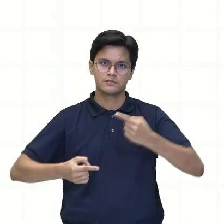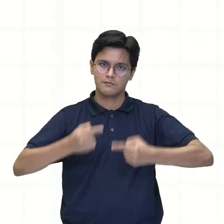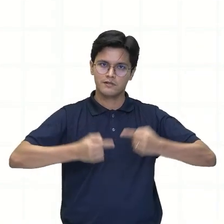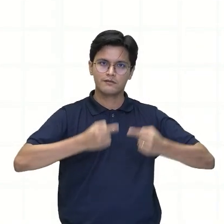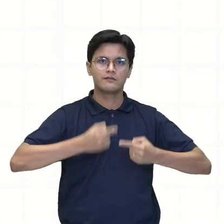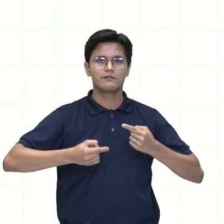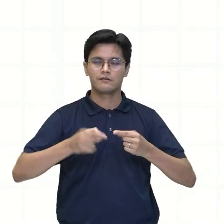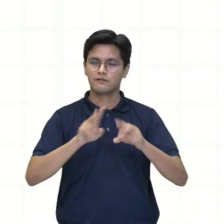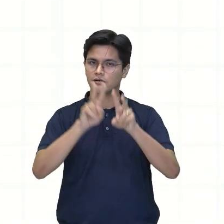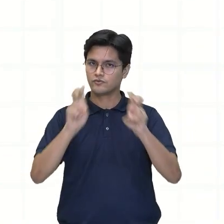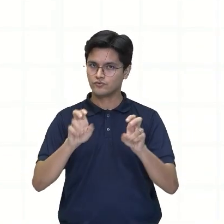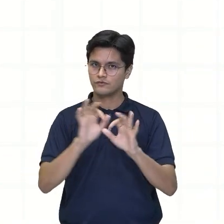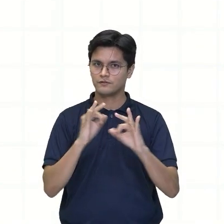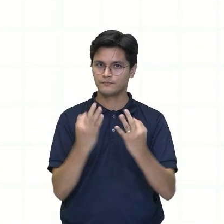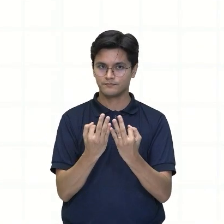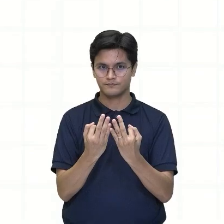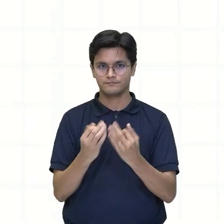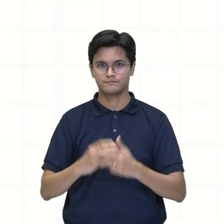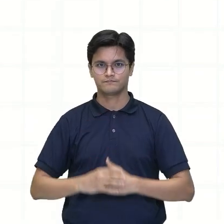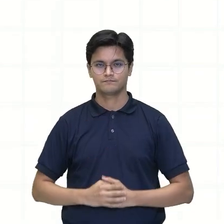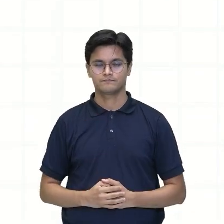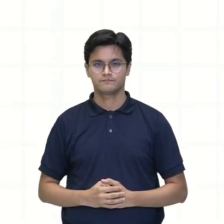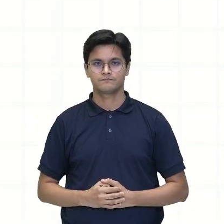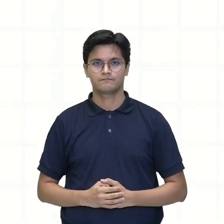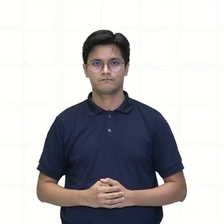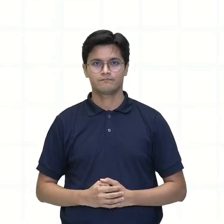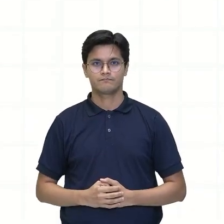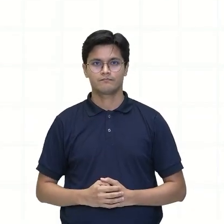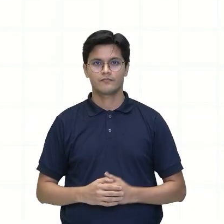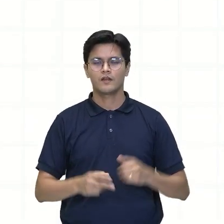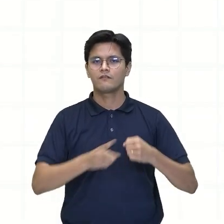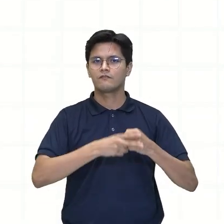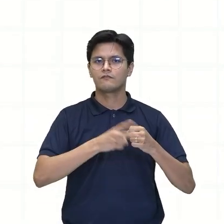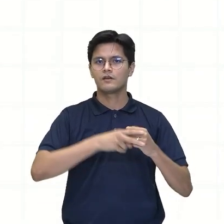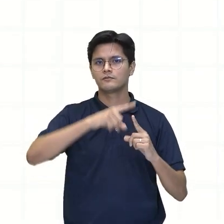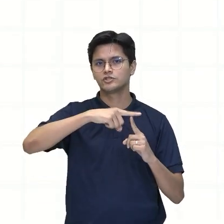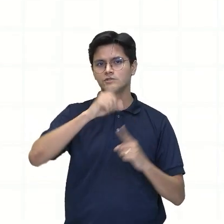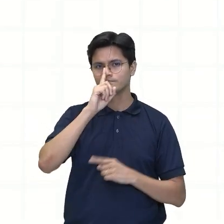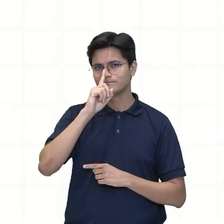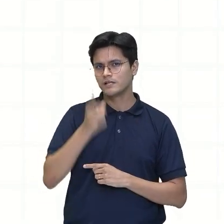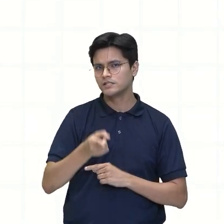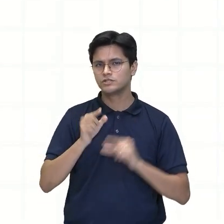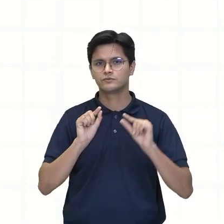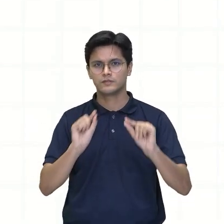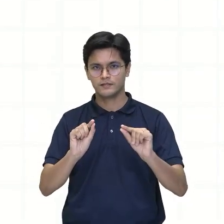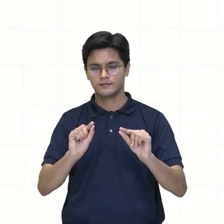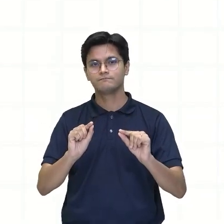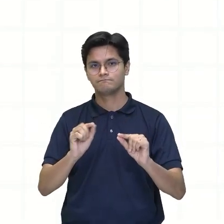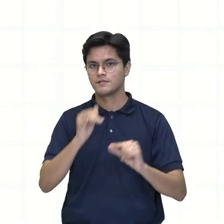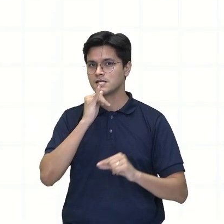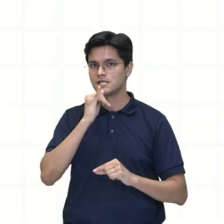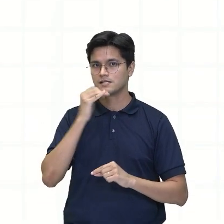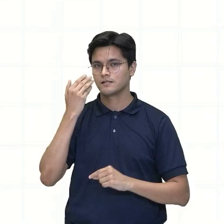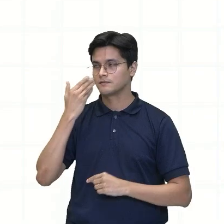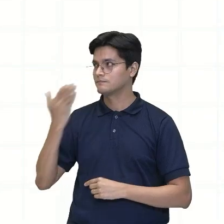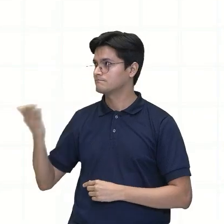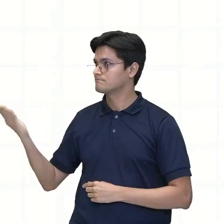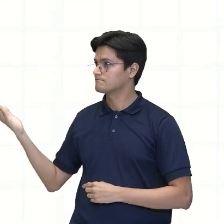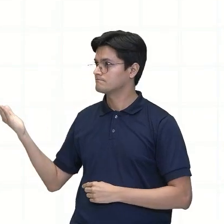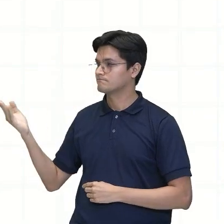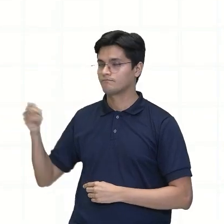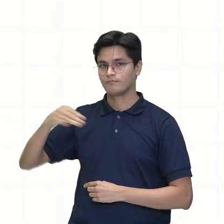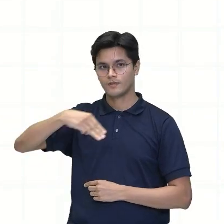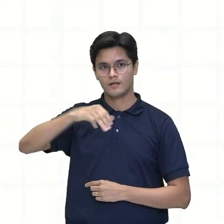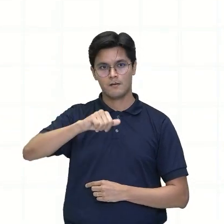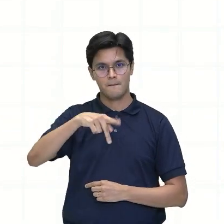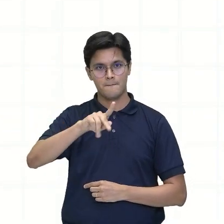para vocês. Aqui, ó, o que seria o imperativo? Isso aqui, tá bom? Make,